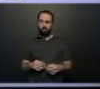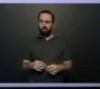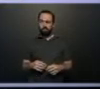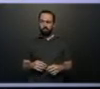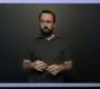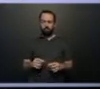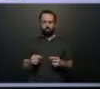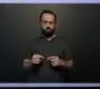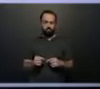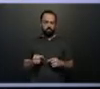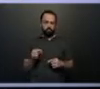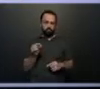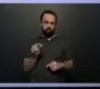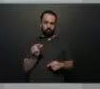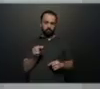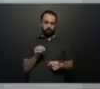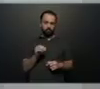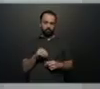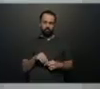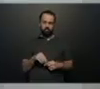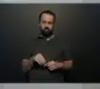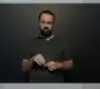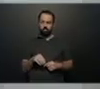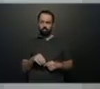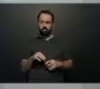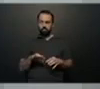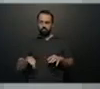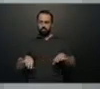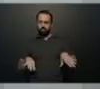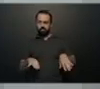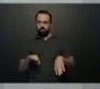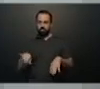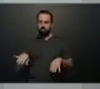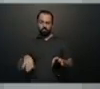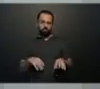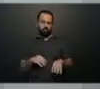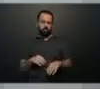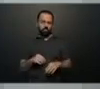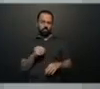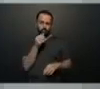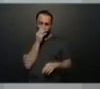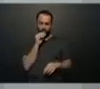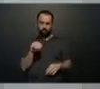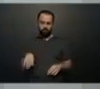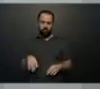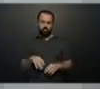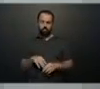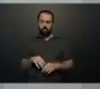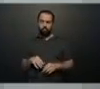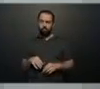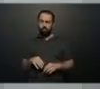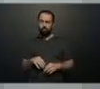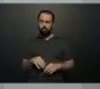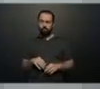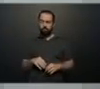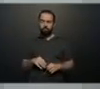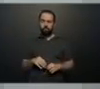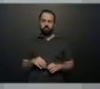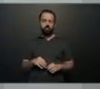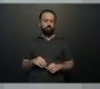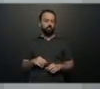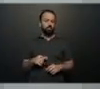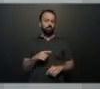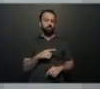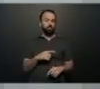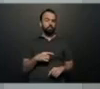quantidade pequena, né? Quando a gente separa o lixo lá na nossa casa ou no nosso trabalho,